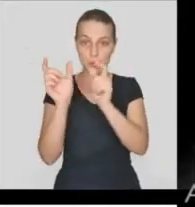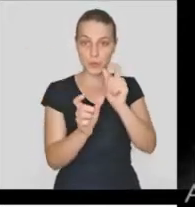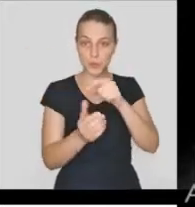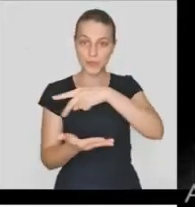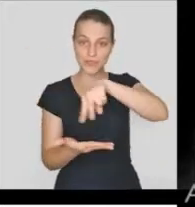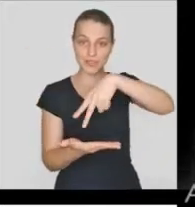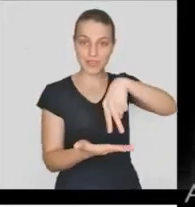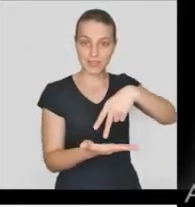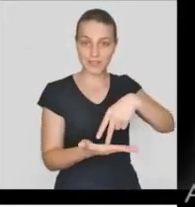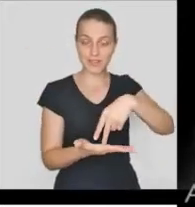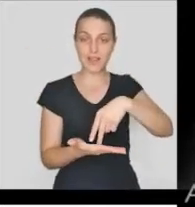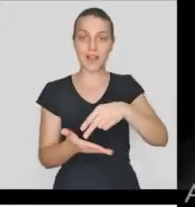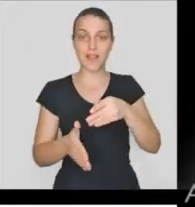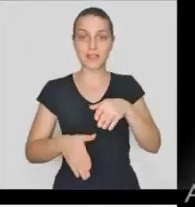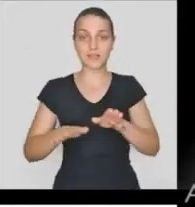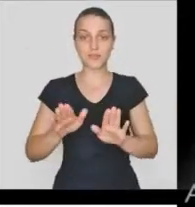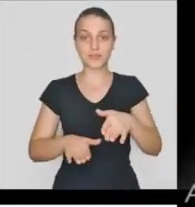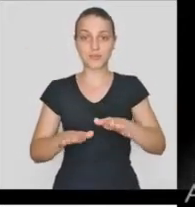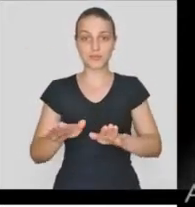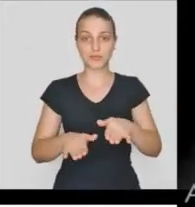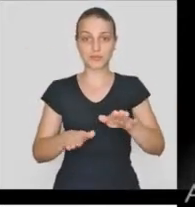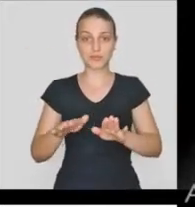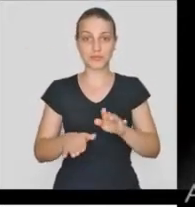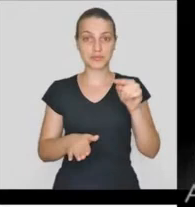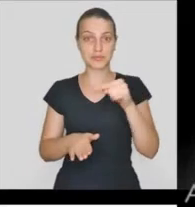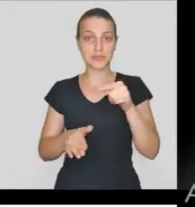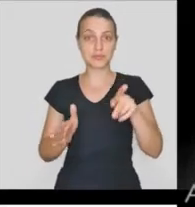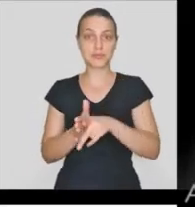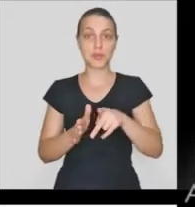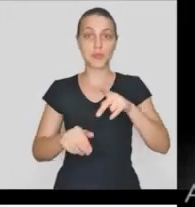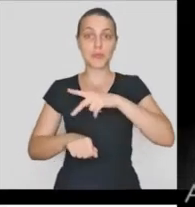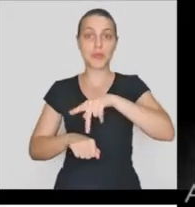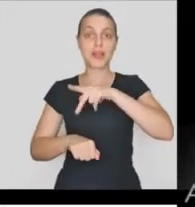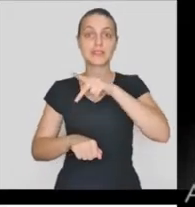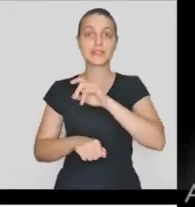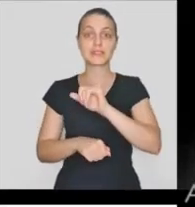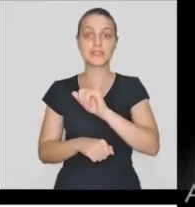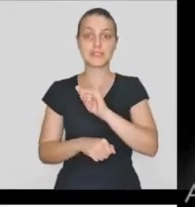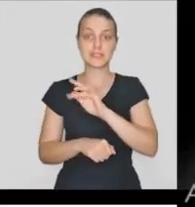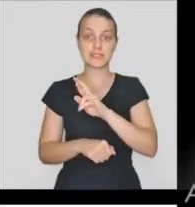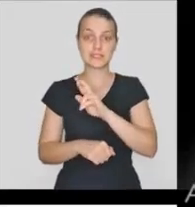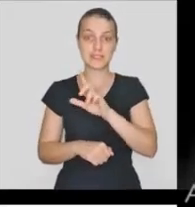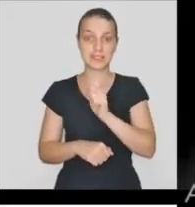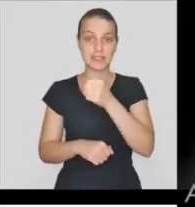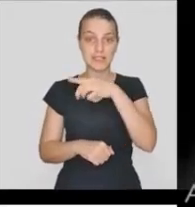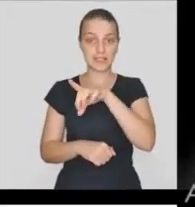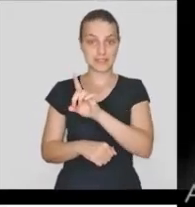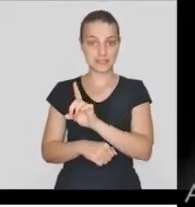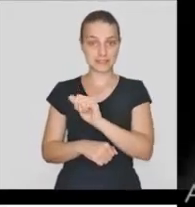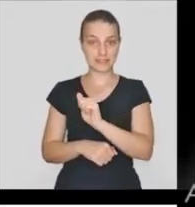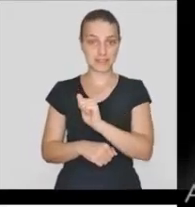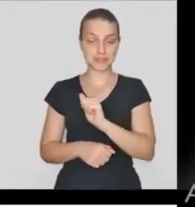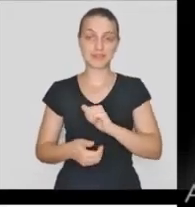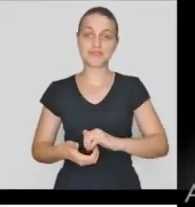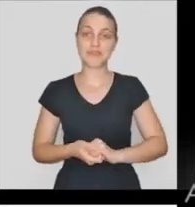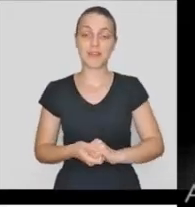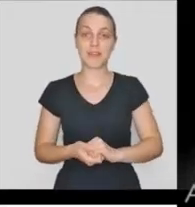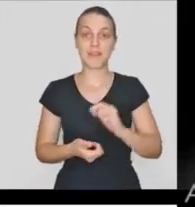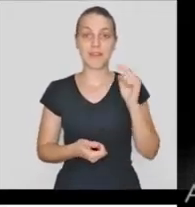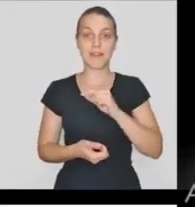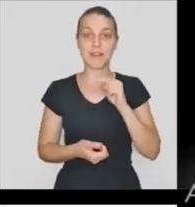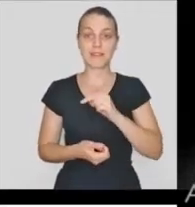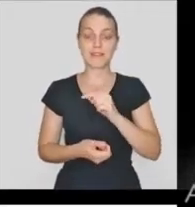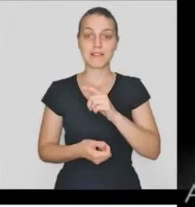basicamente a dança nacional, que é o Riverdance, ou Dança do